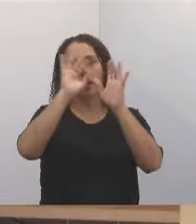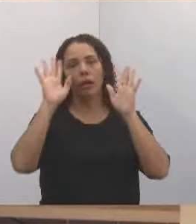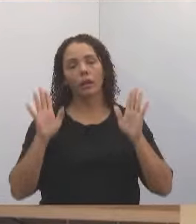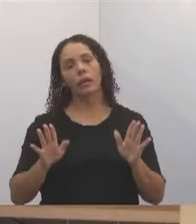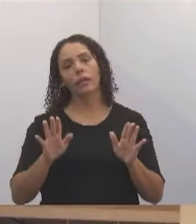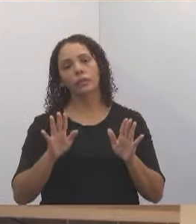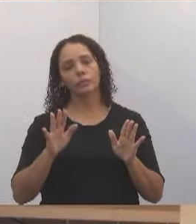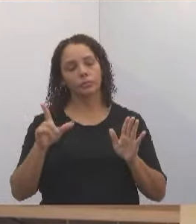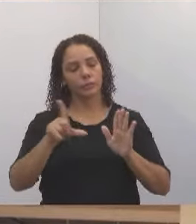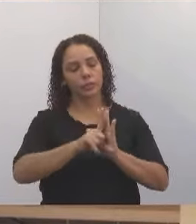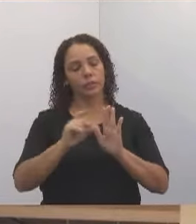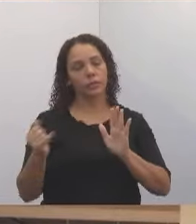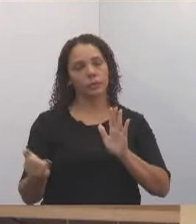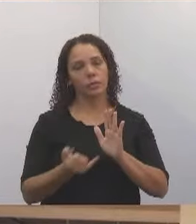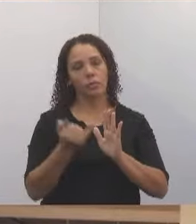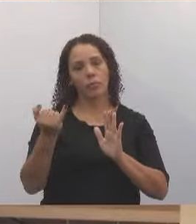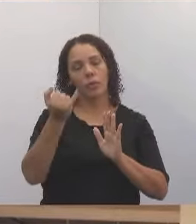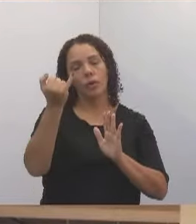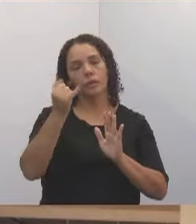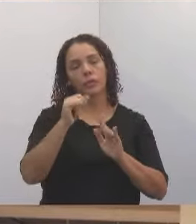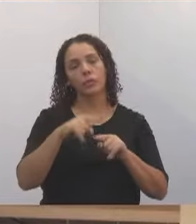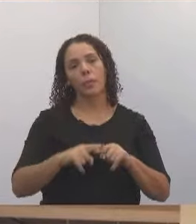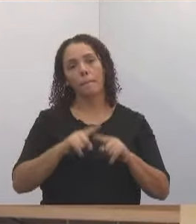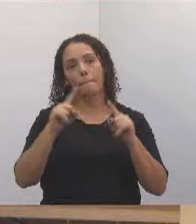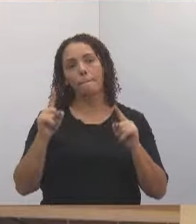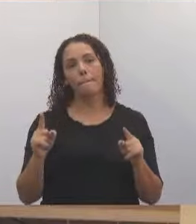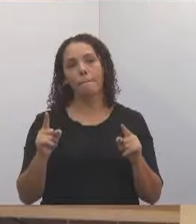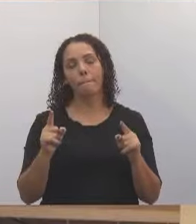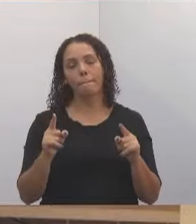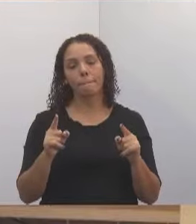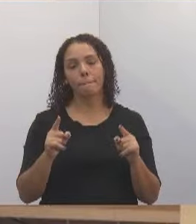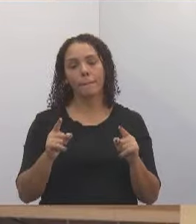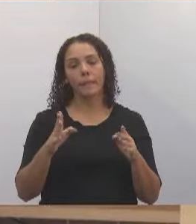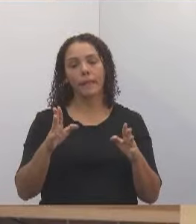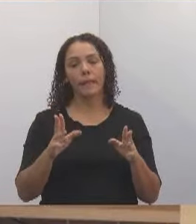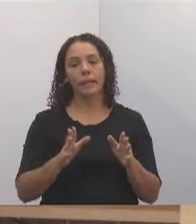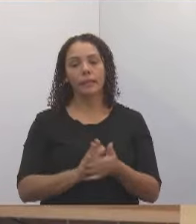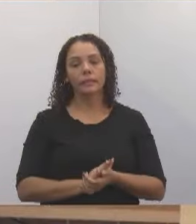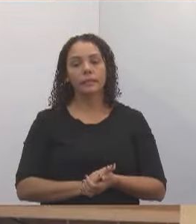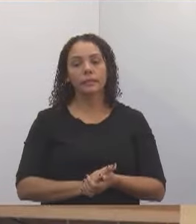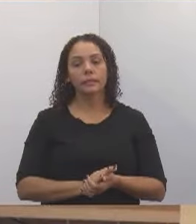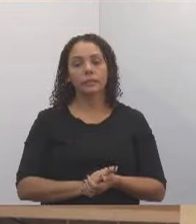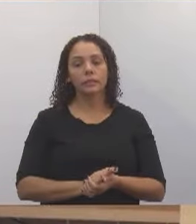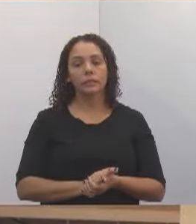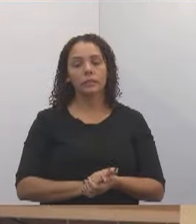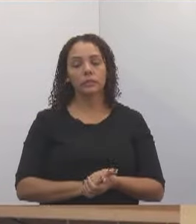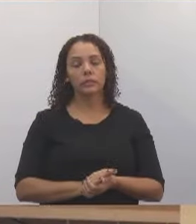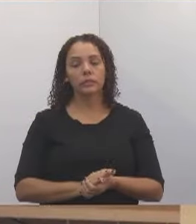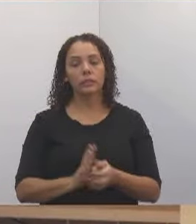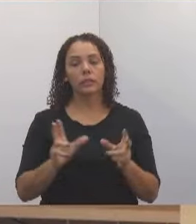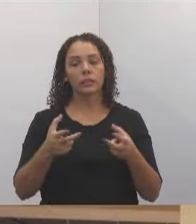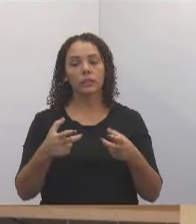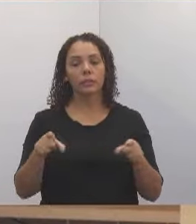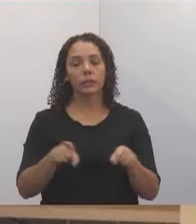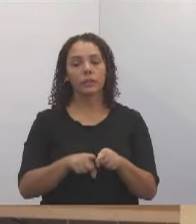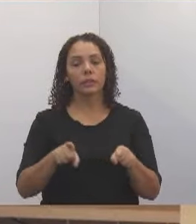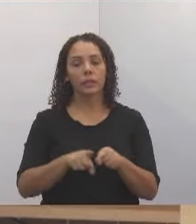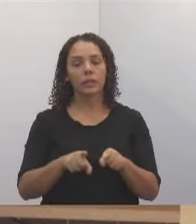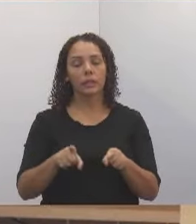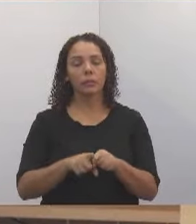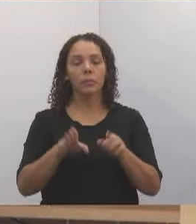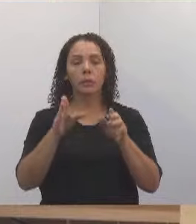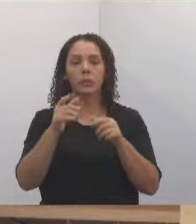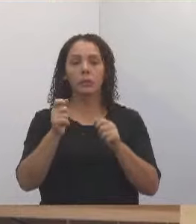de muita importância, mas que a Casa Legislativa também olhe muito, mas